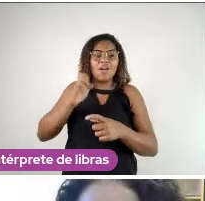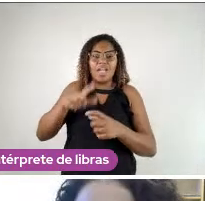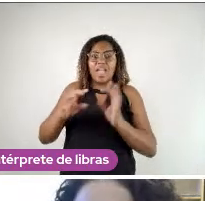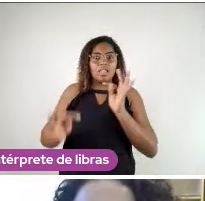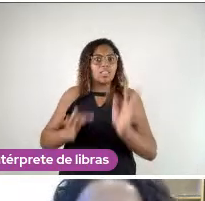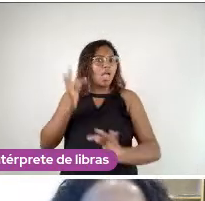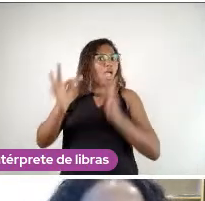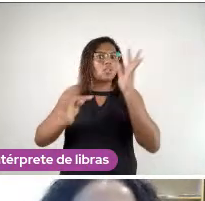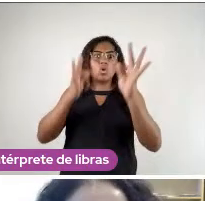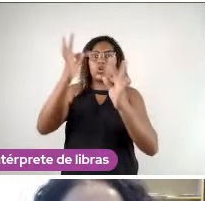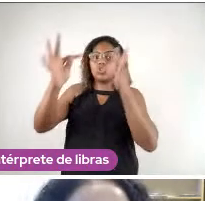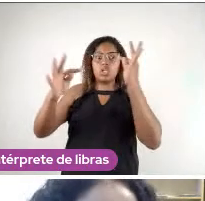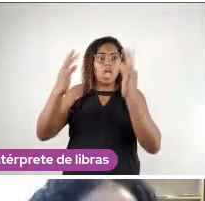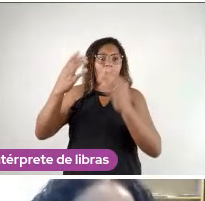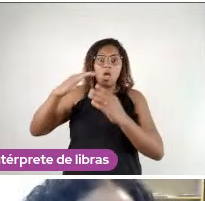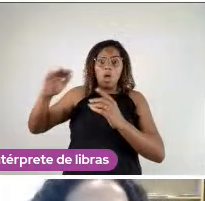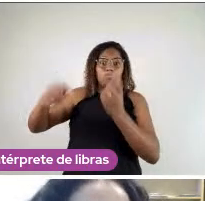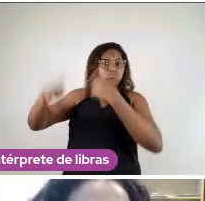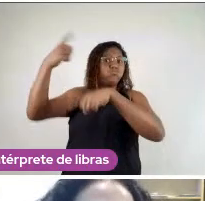mundo. Quando a gente vai para países